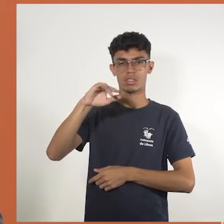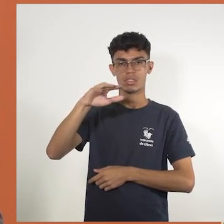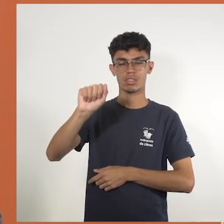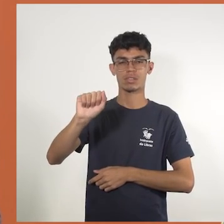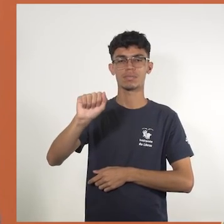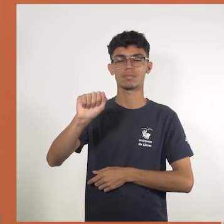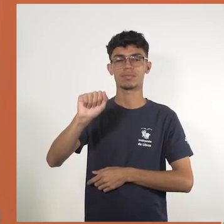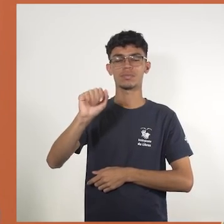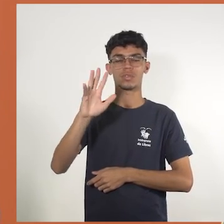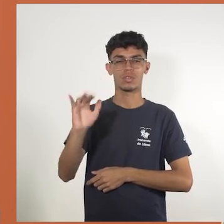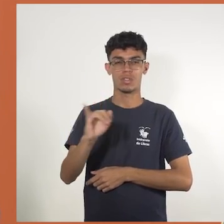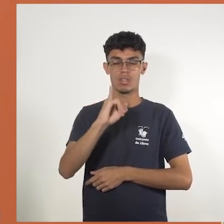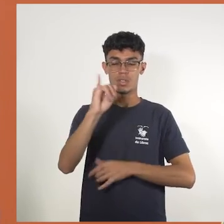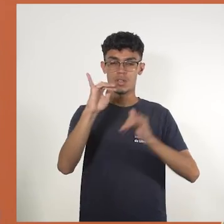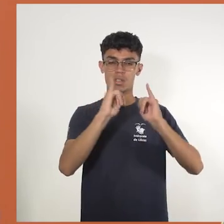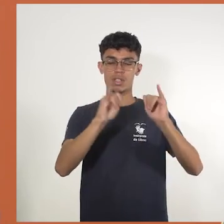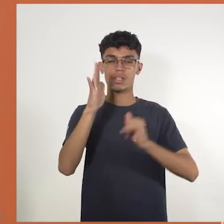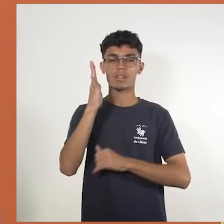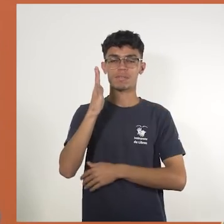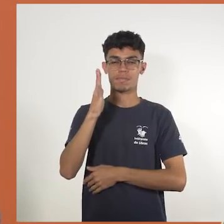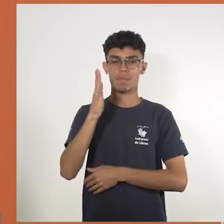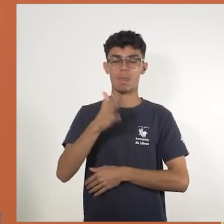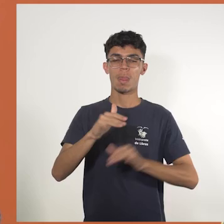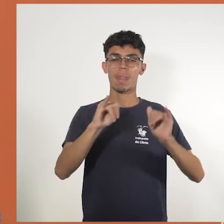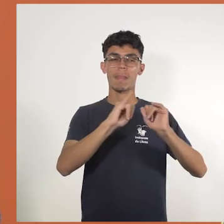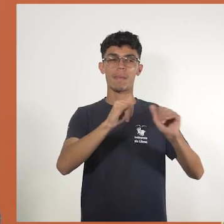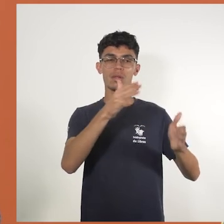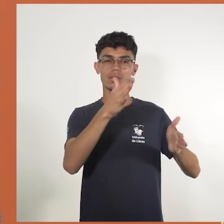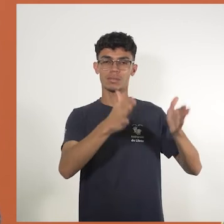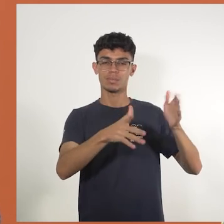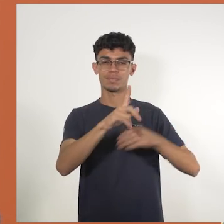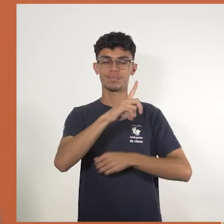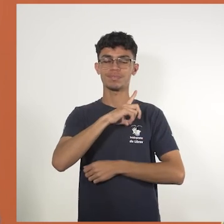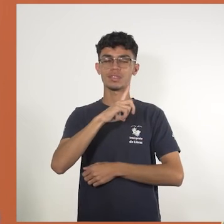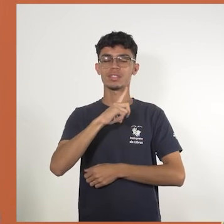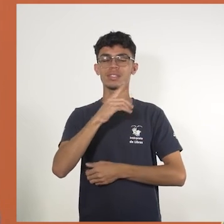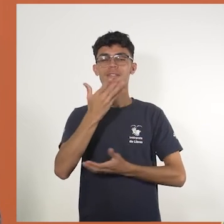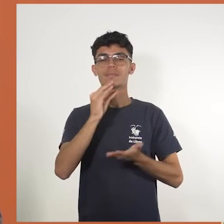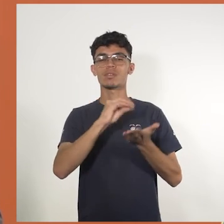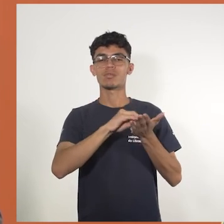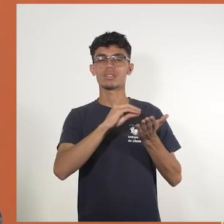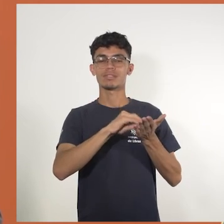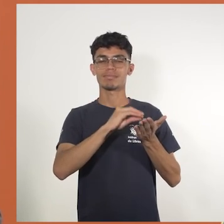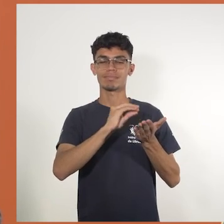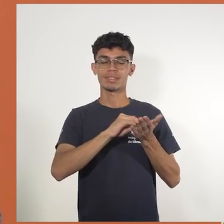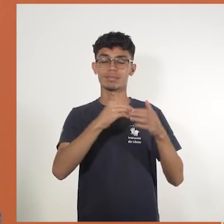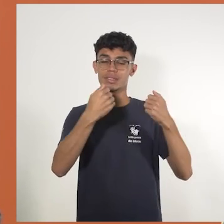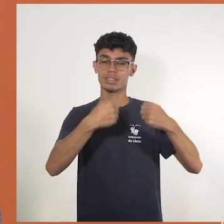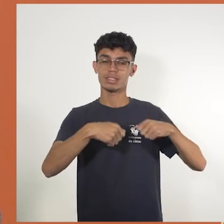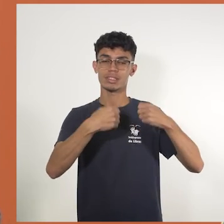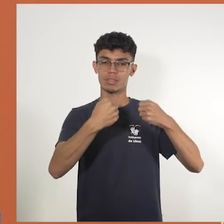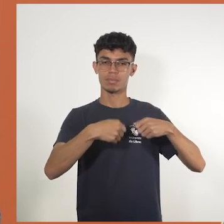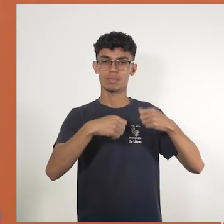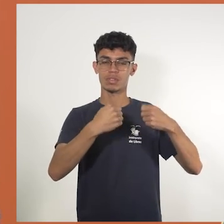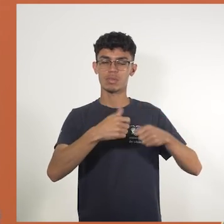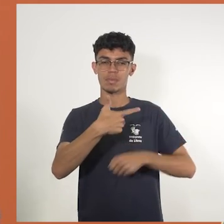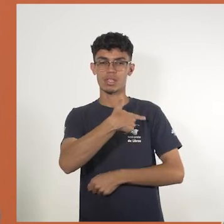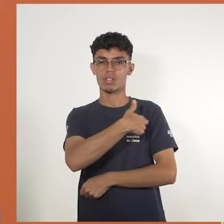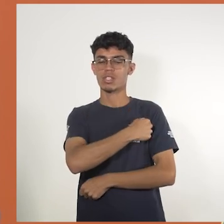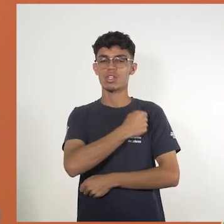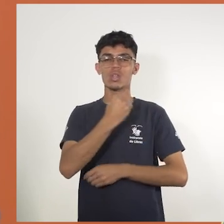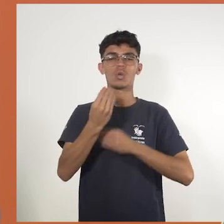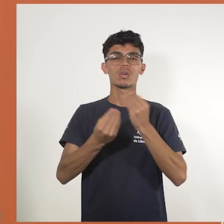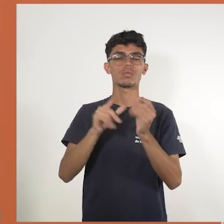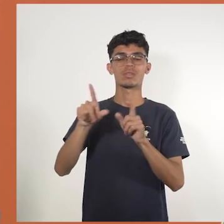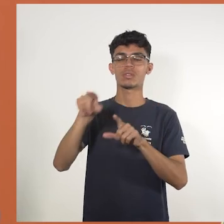a gente tem dito isso, né? Nesse momento, onde há ainda uma escassez de vacinas, não é possível